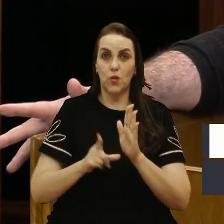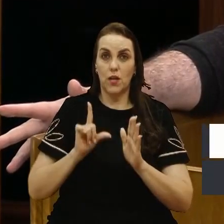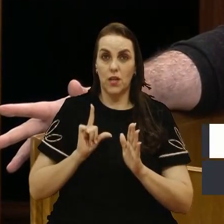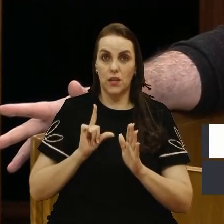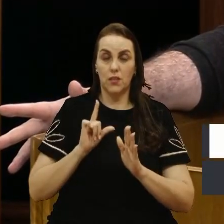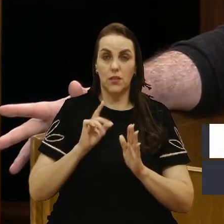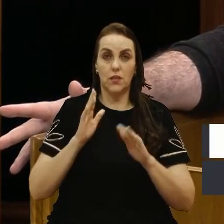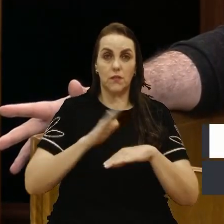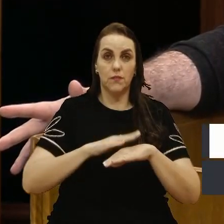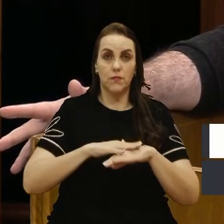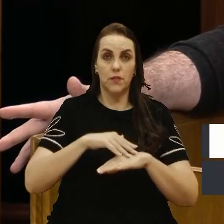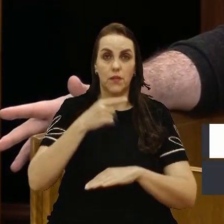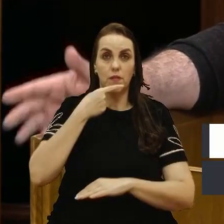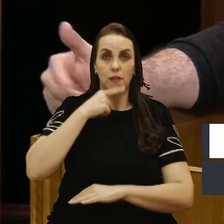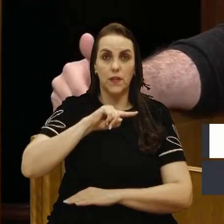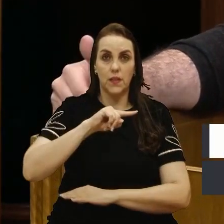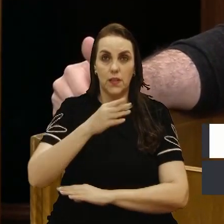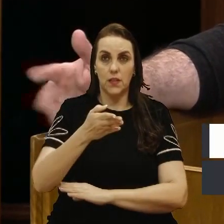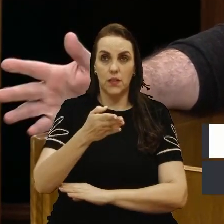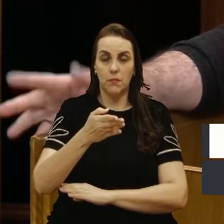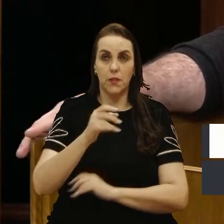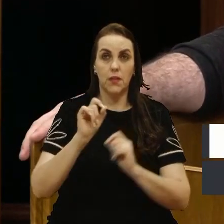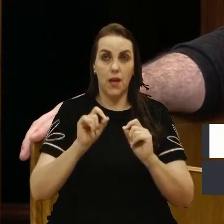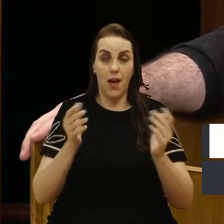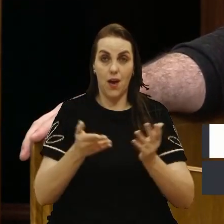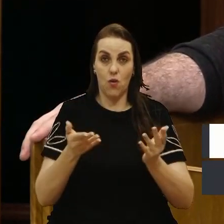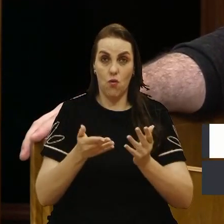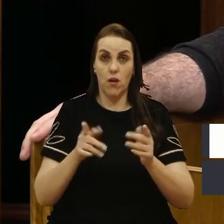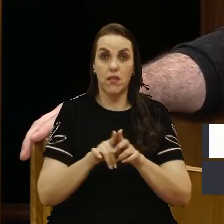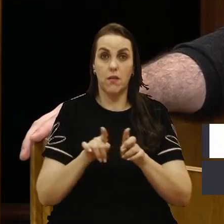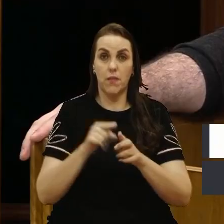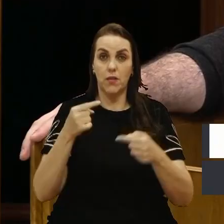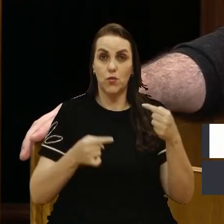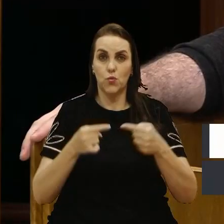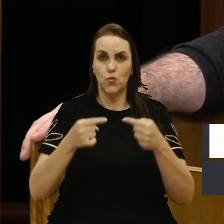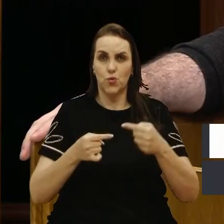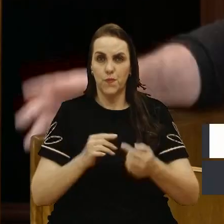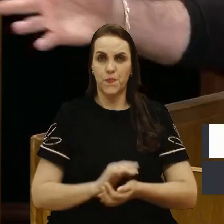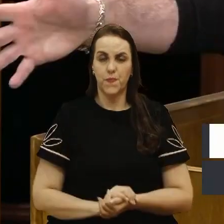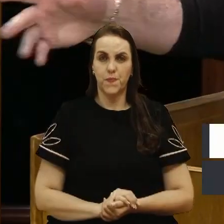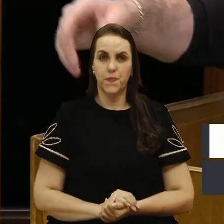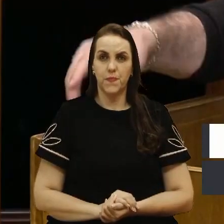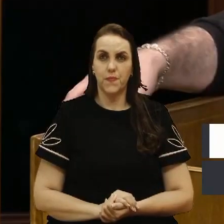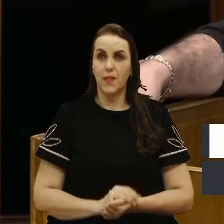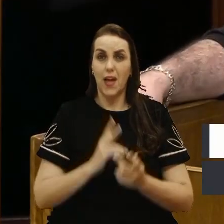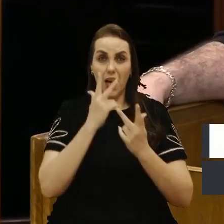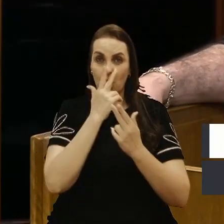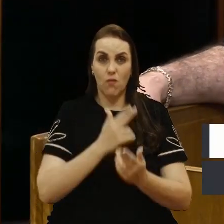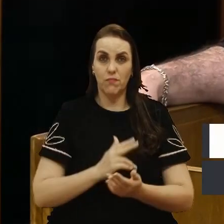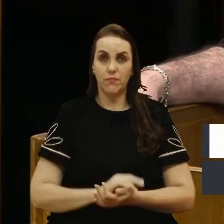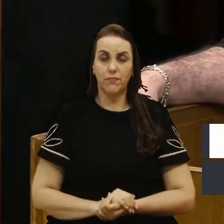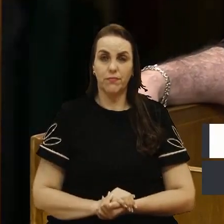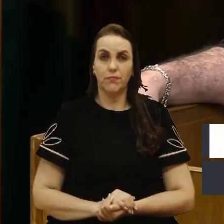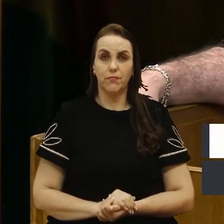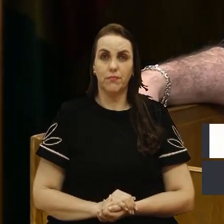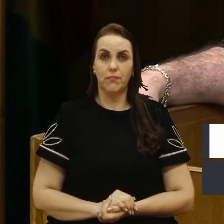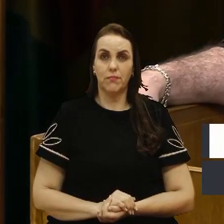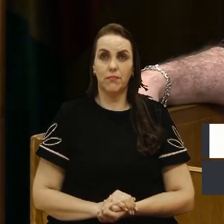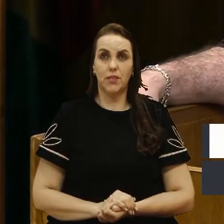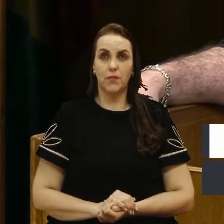do vereador Caleb, quanto a essa que nós vamos discutir agora. É a mesma coisa.